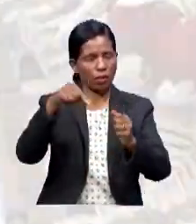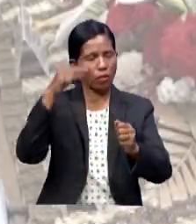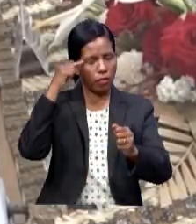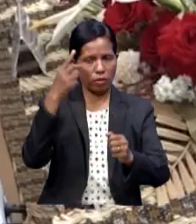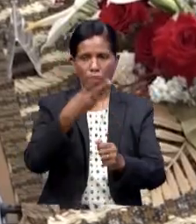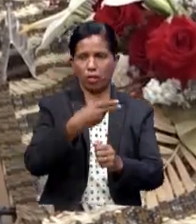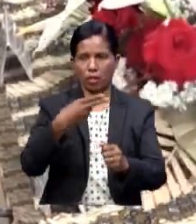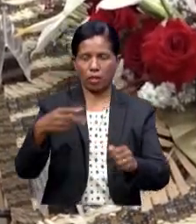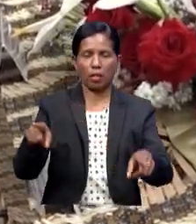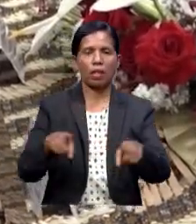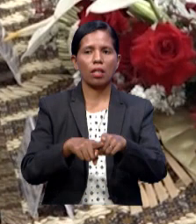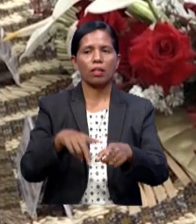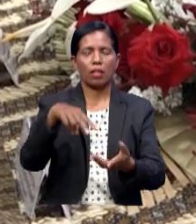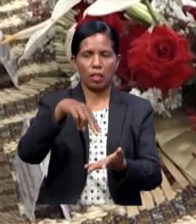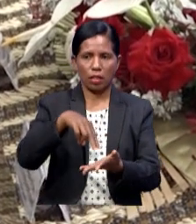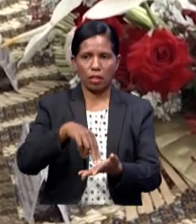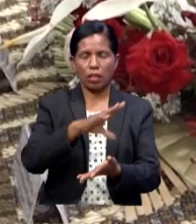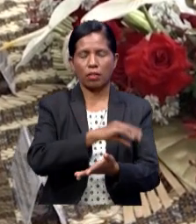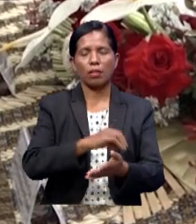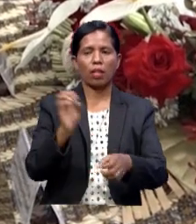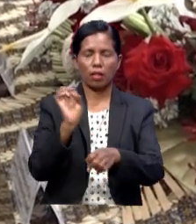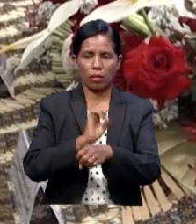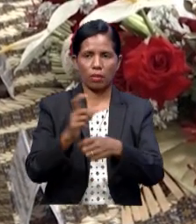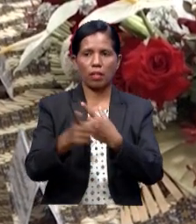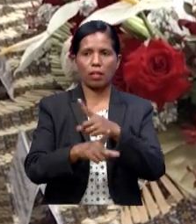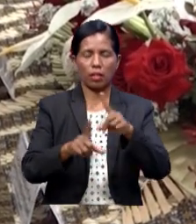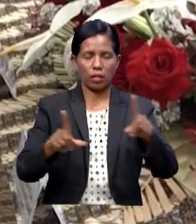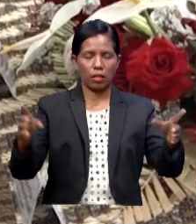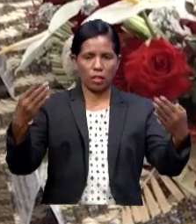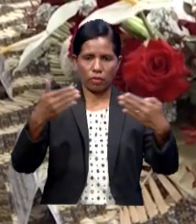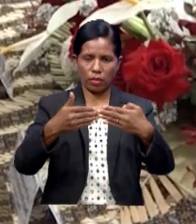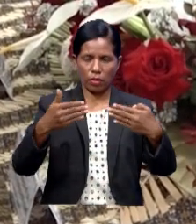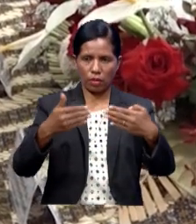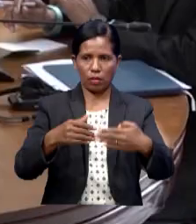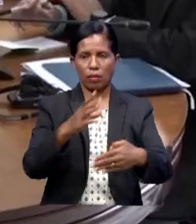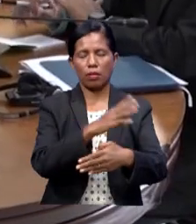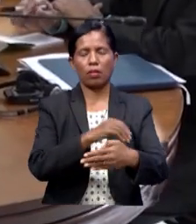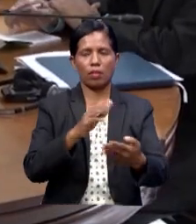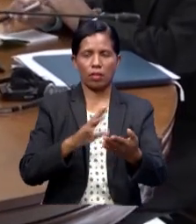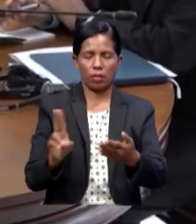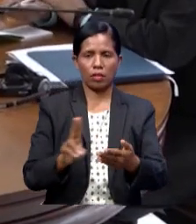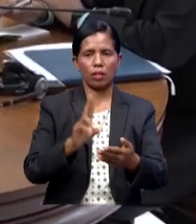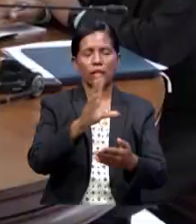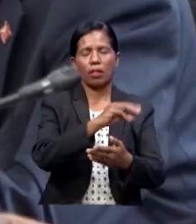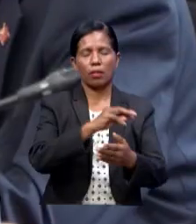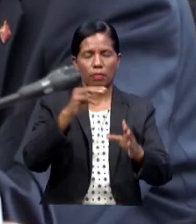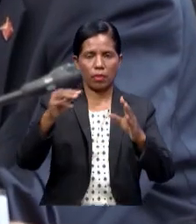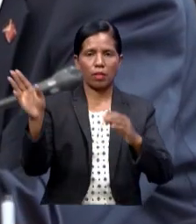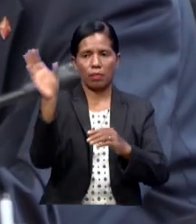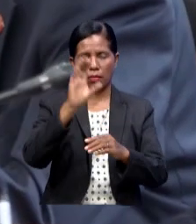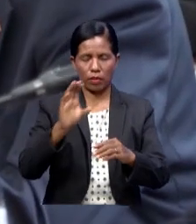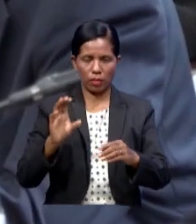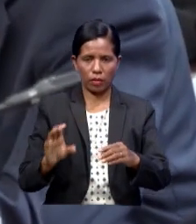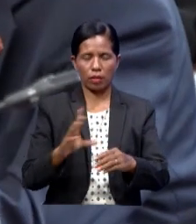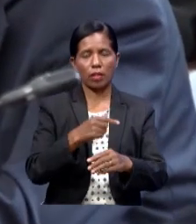Indonésia, hanesang estabelecimento zona economia livre iha área fronteira, ensino superior, meteorologia, climatologia,